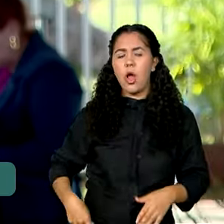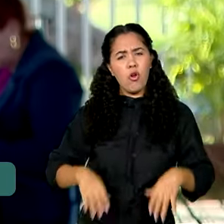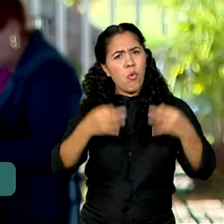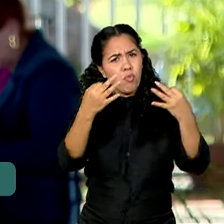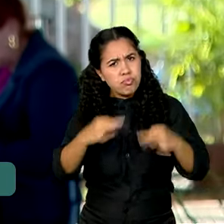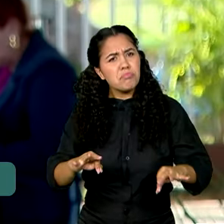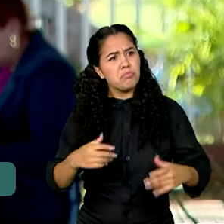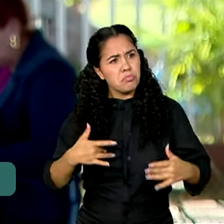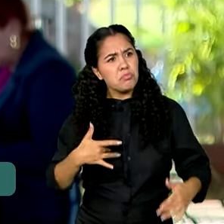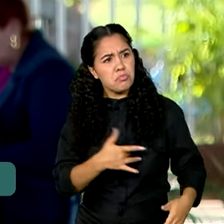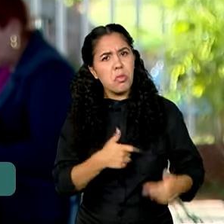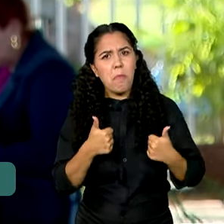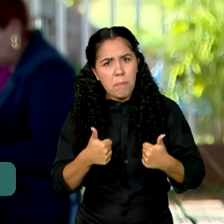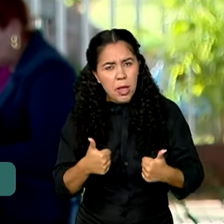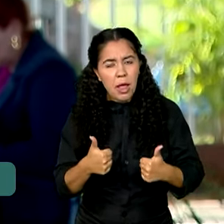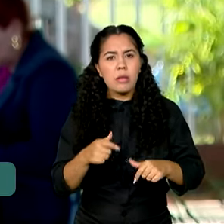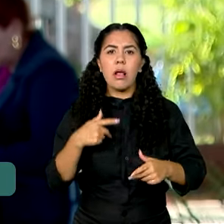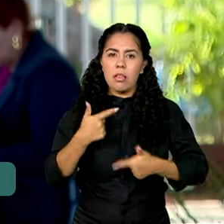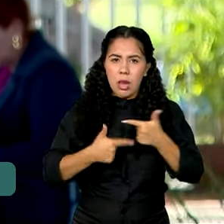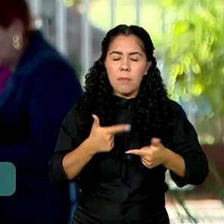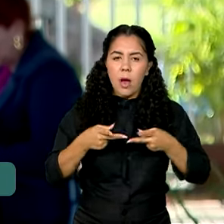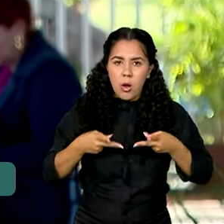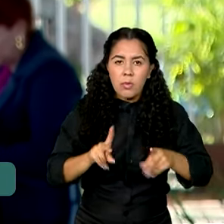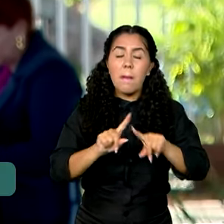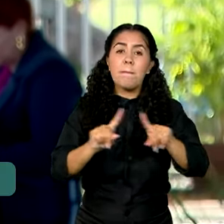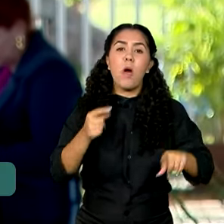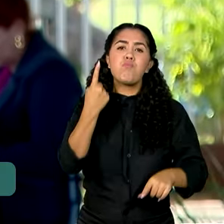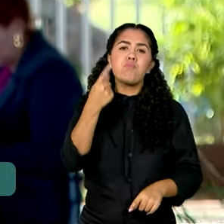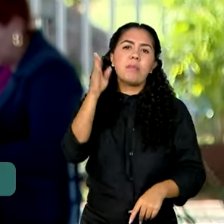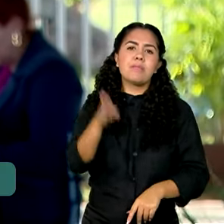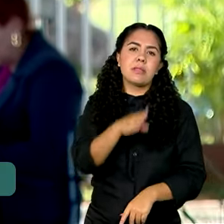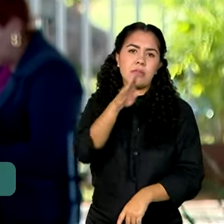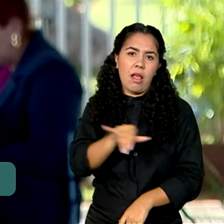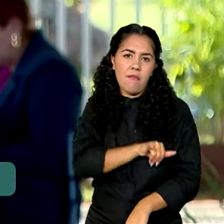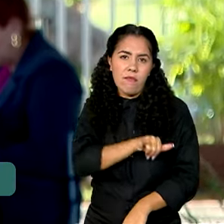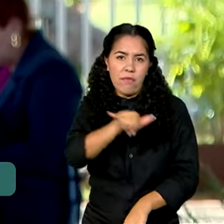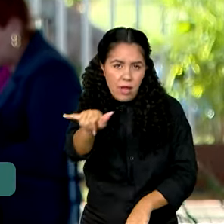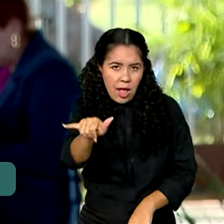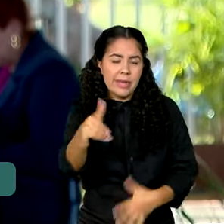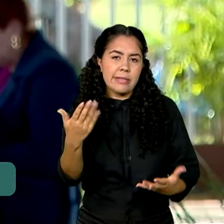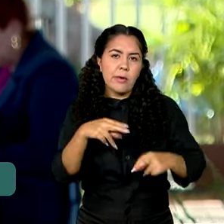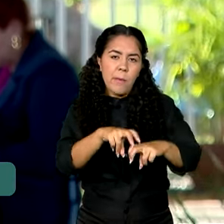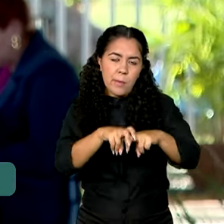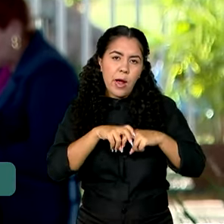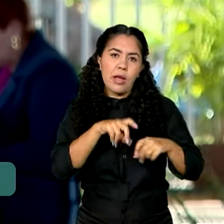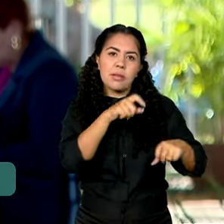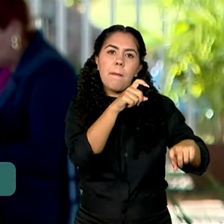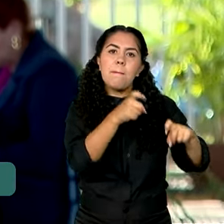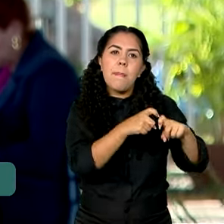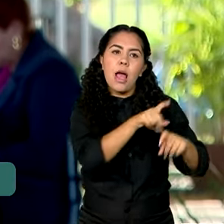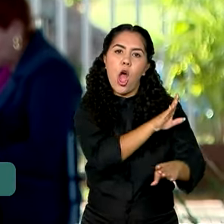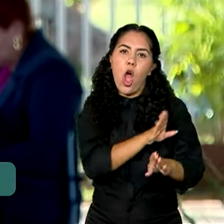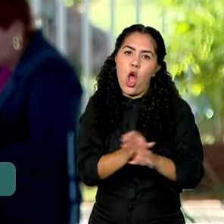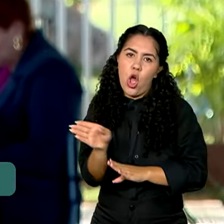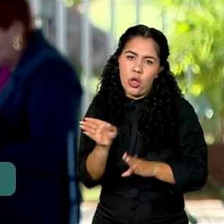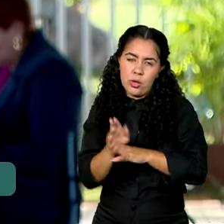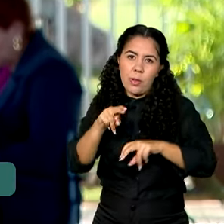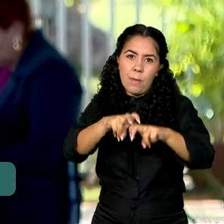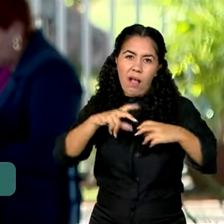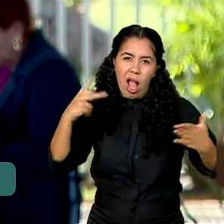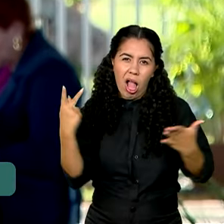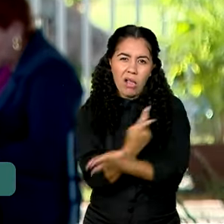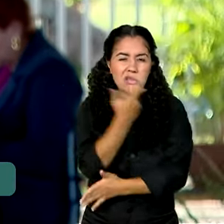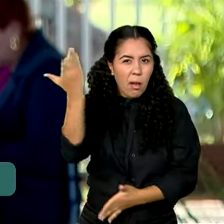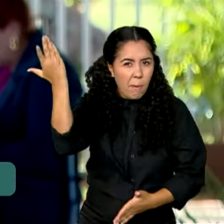está trabalhando normalmente, só cancelou a viagem para participar da cúpula do BRICS por causa da recomendação médica em relação a essa pancada na